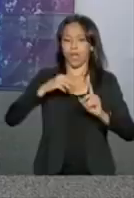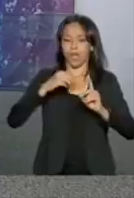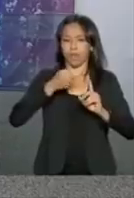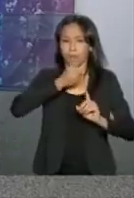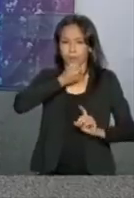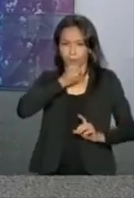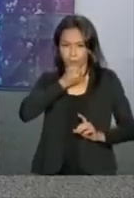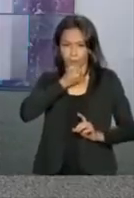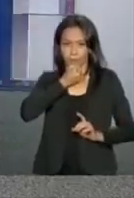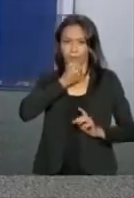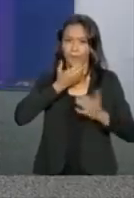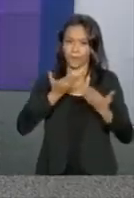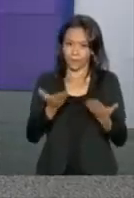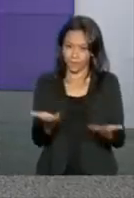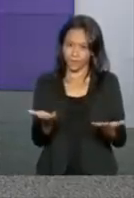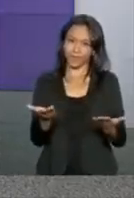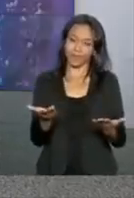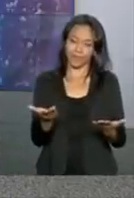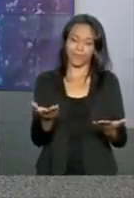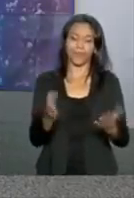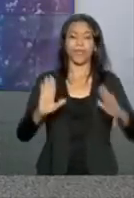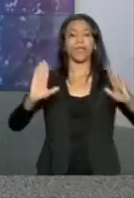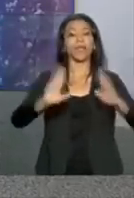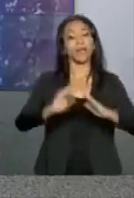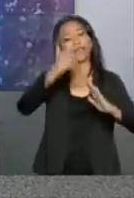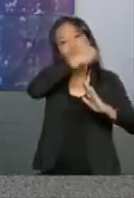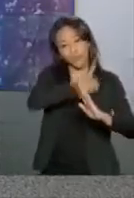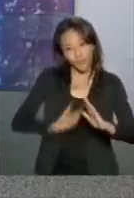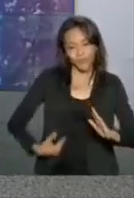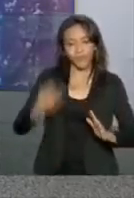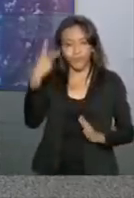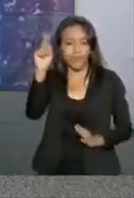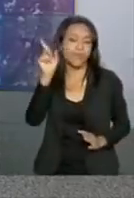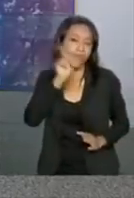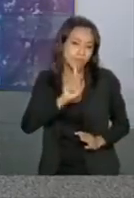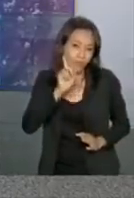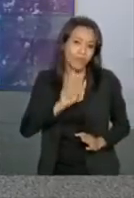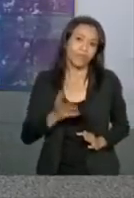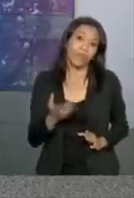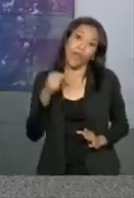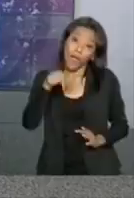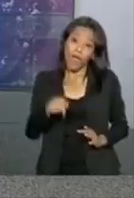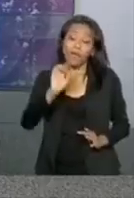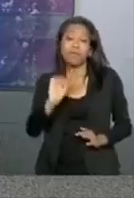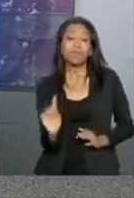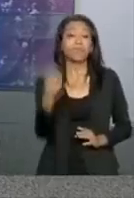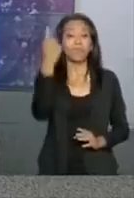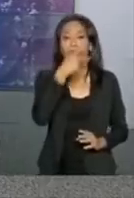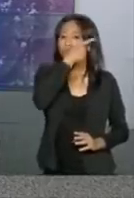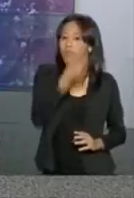Trump, no Jardim da Casa Branca, que é a sede do governo norte-americano. Esta foi a primeira